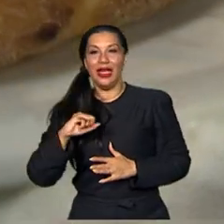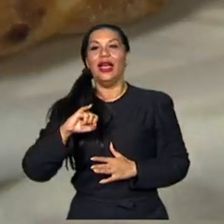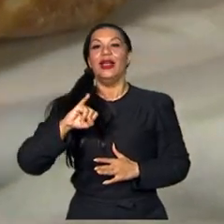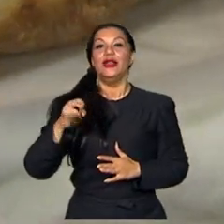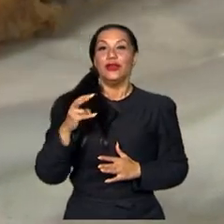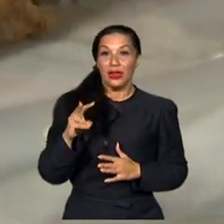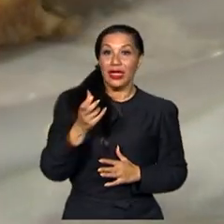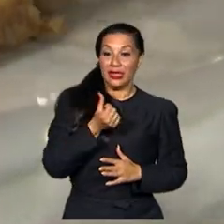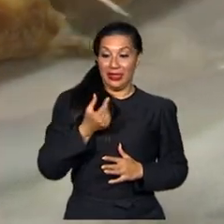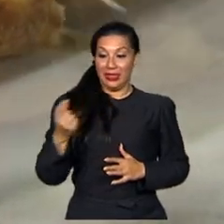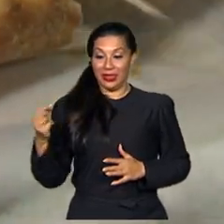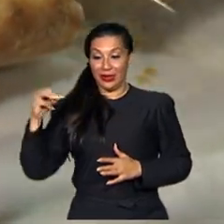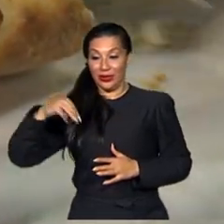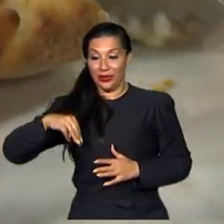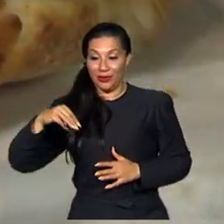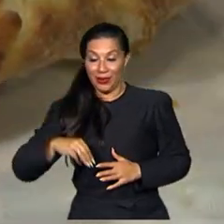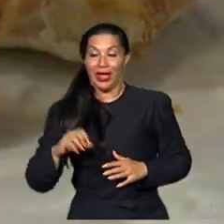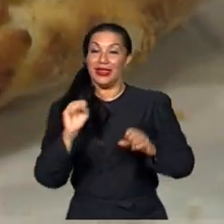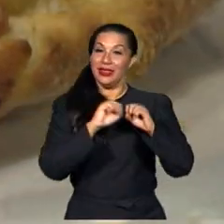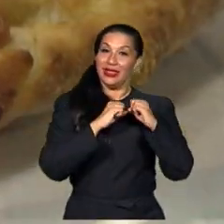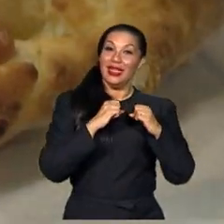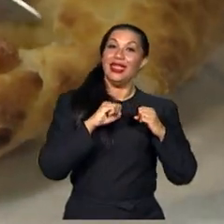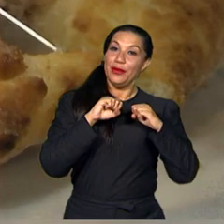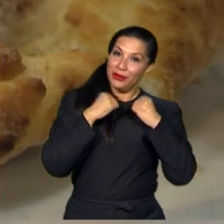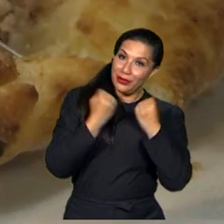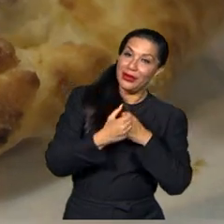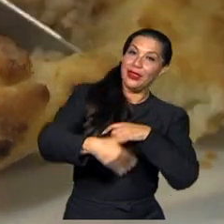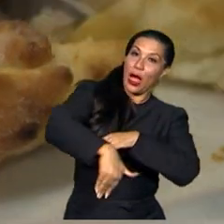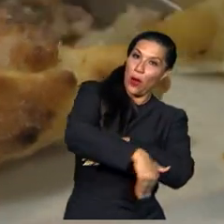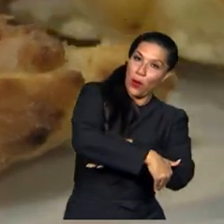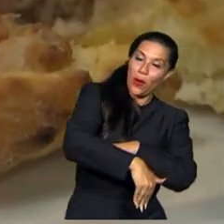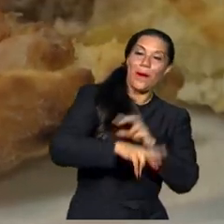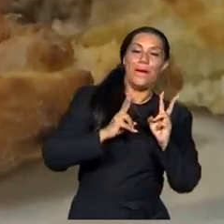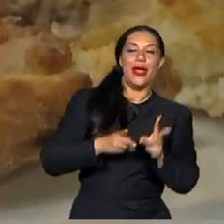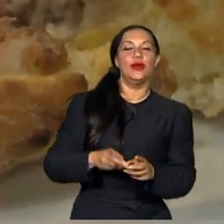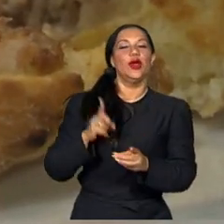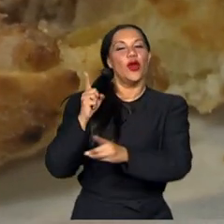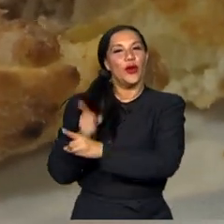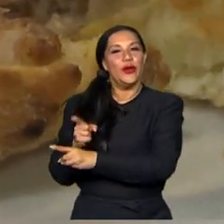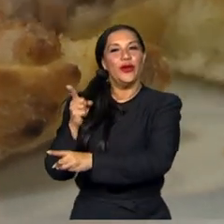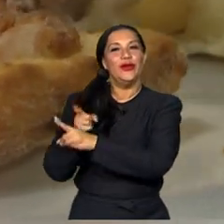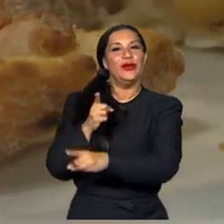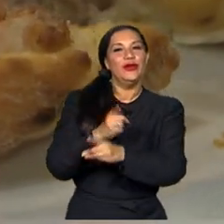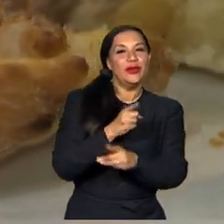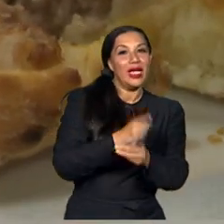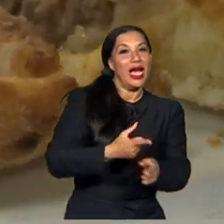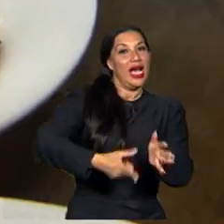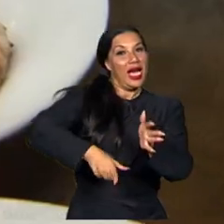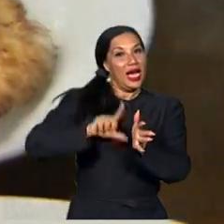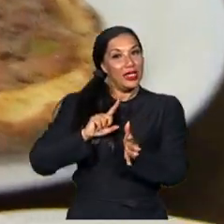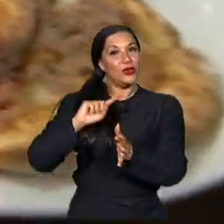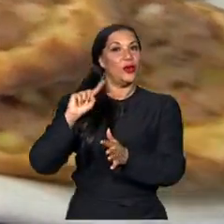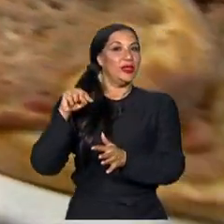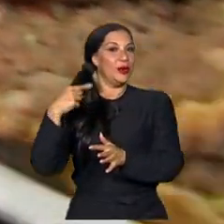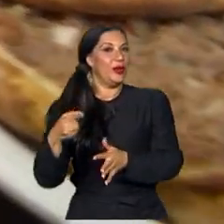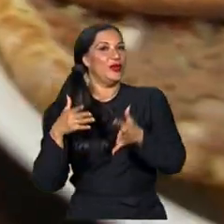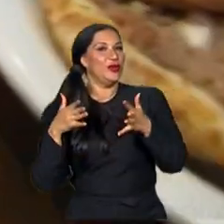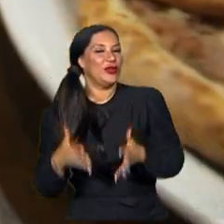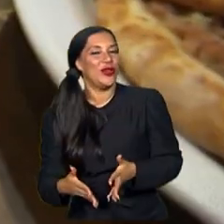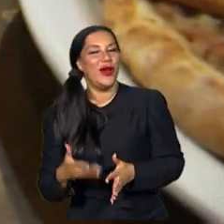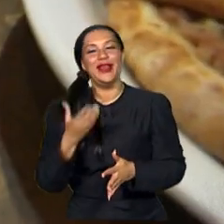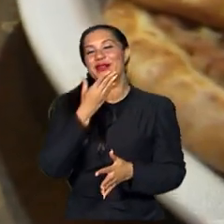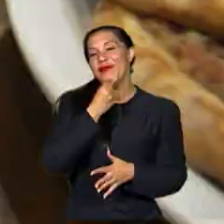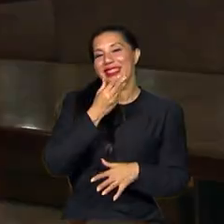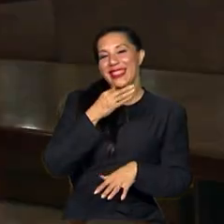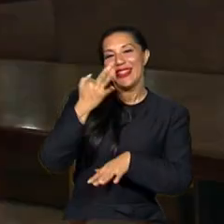600 metros do histórico estádio da Rua Javari e é ponto de encontro para antes ou depois dos jogos do Moleque